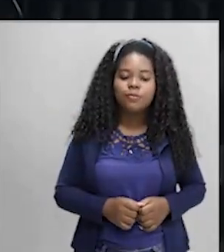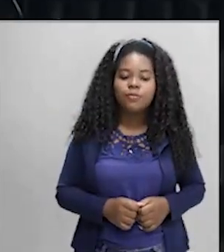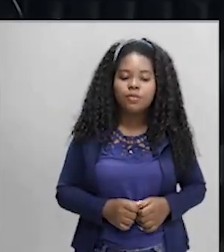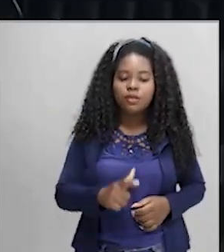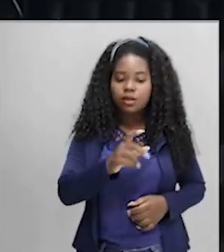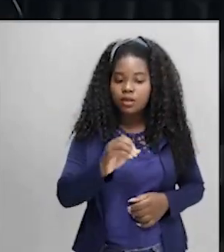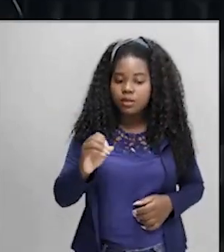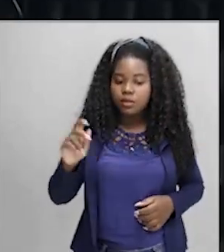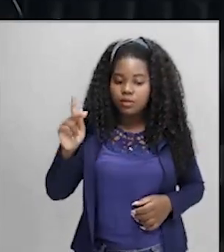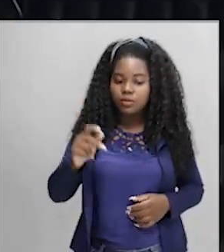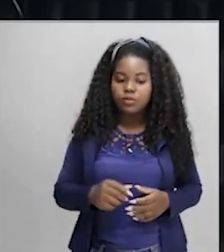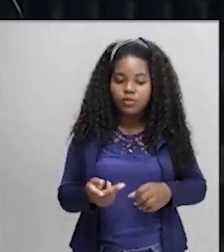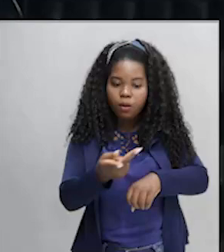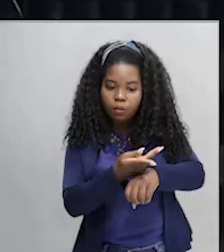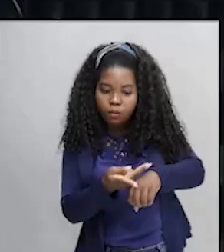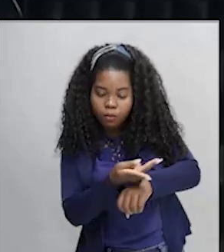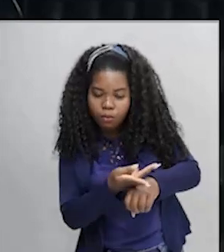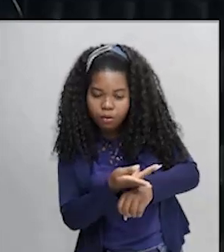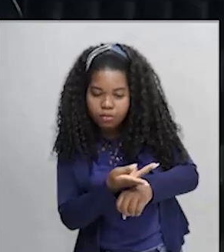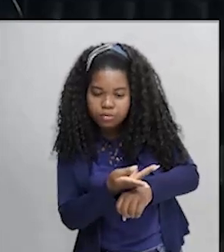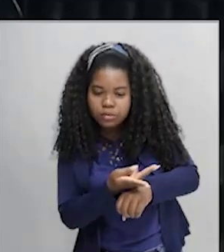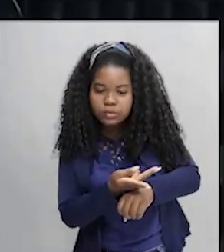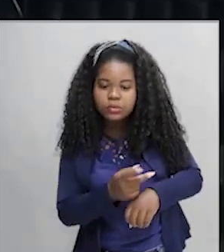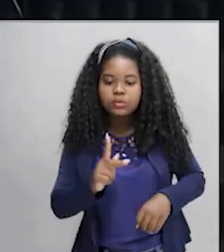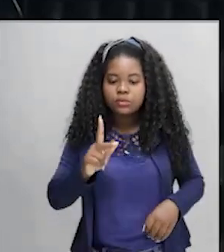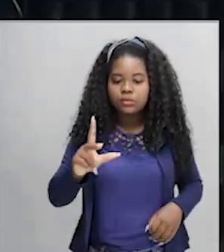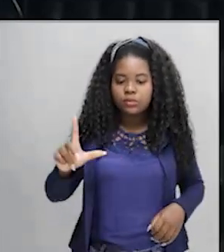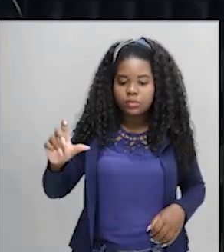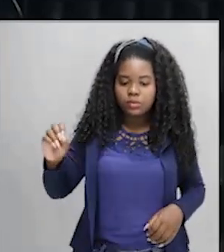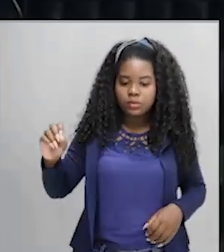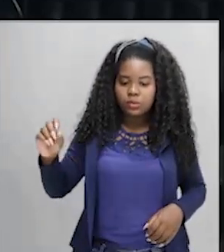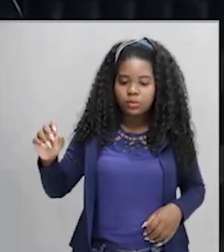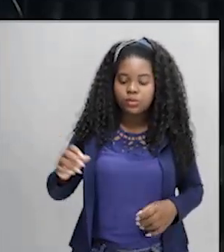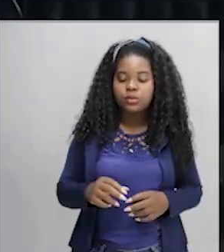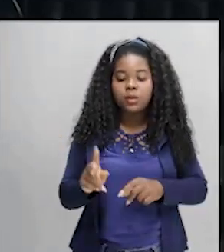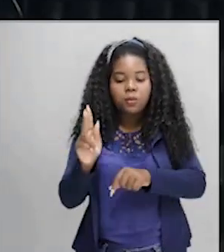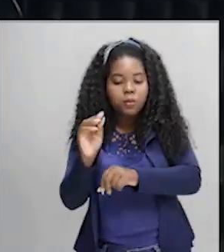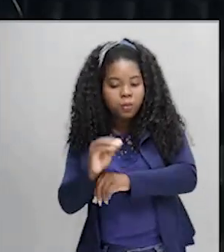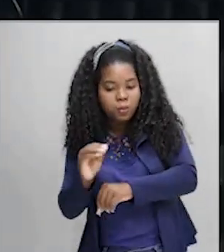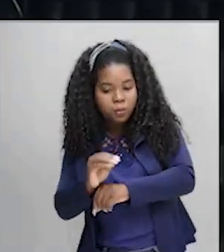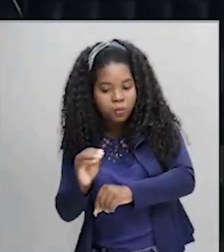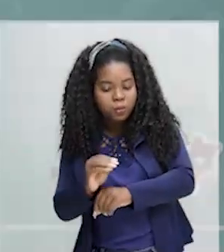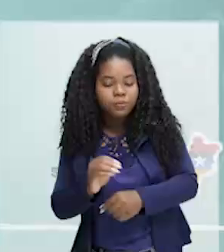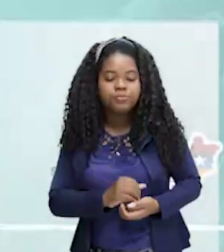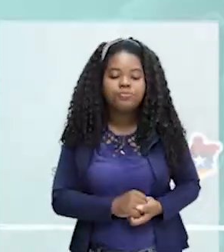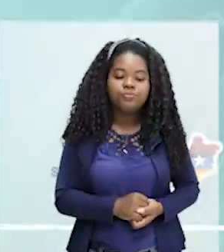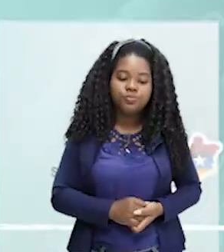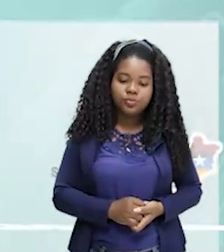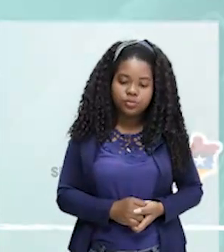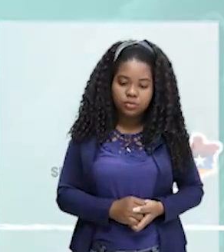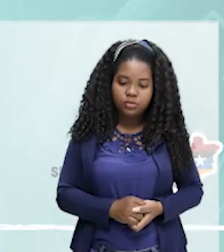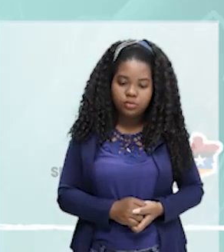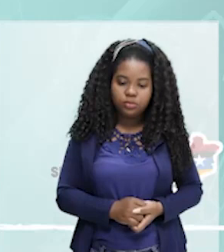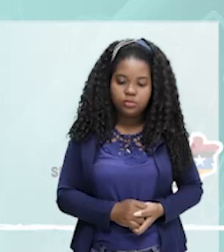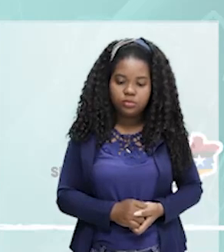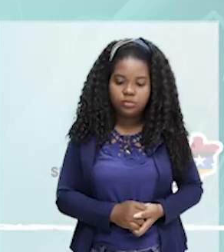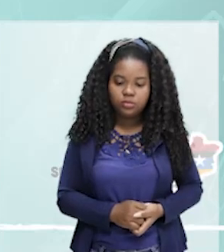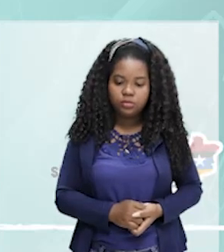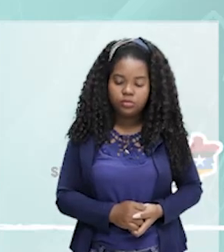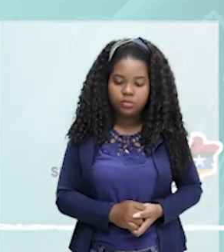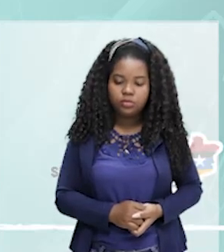for, procurar. Look after, cuidar. Look after what you have and it will